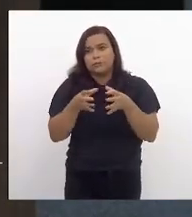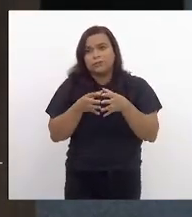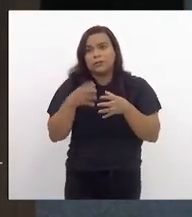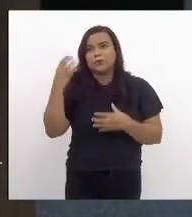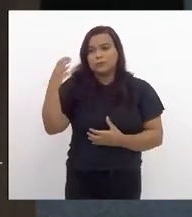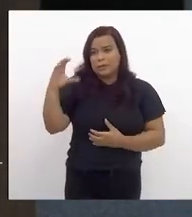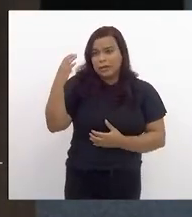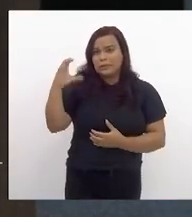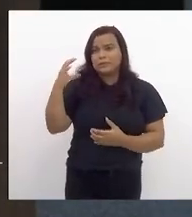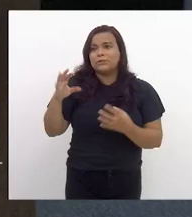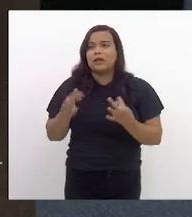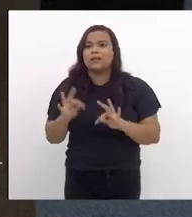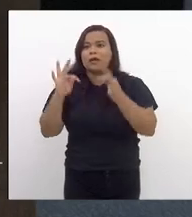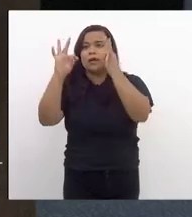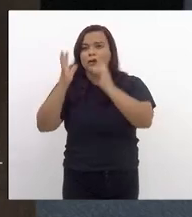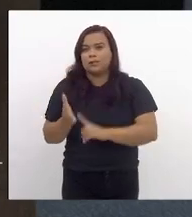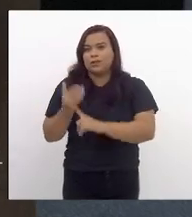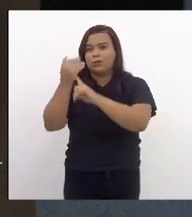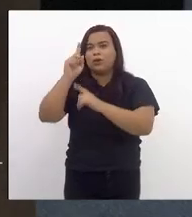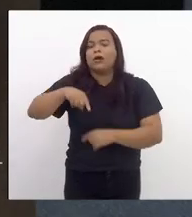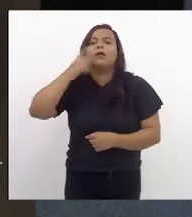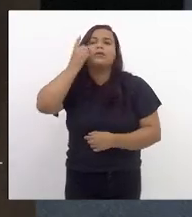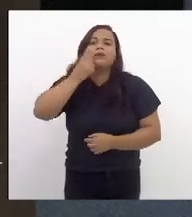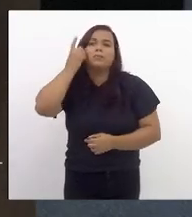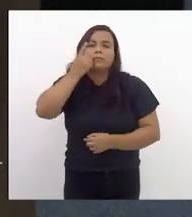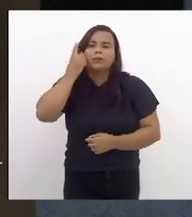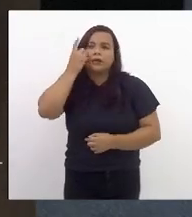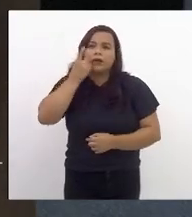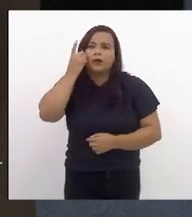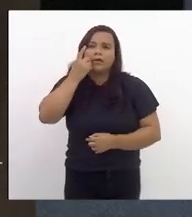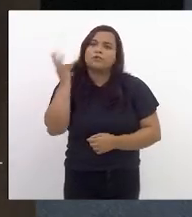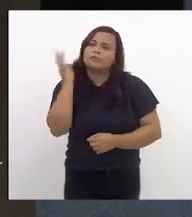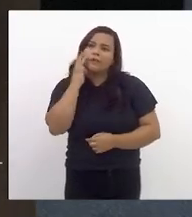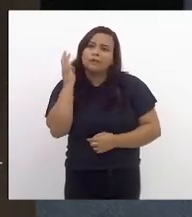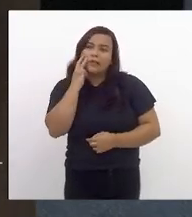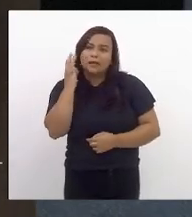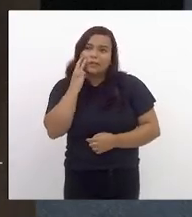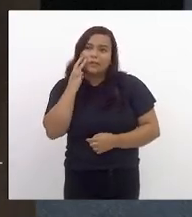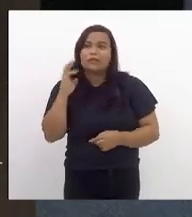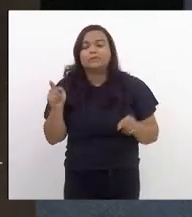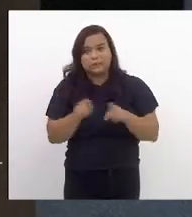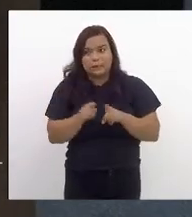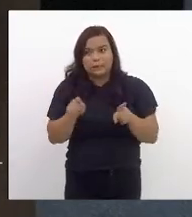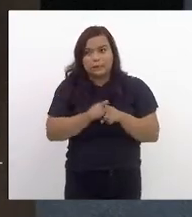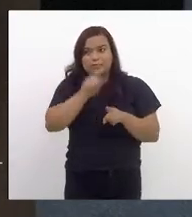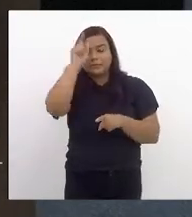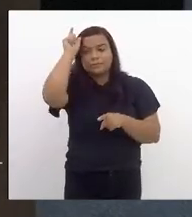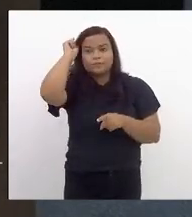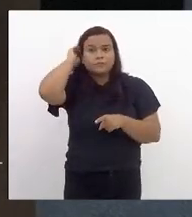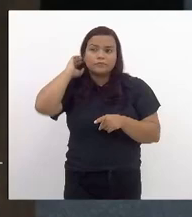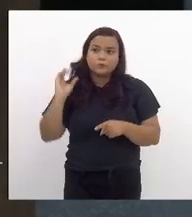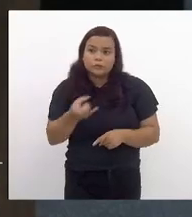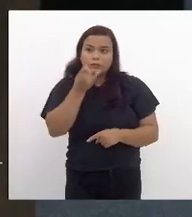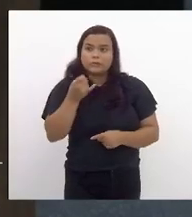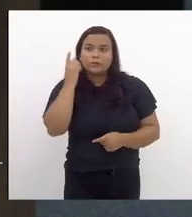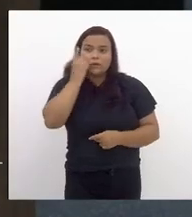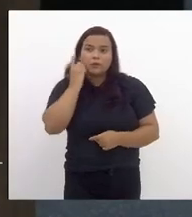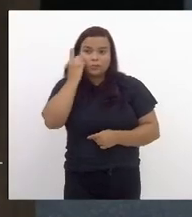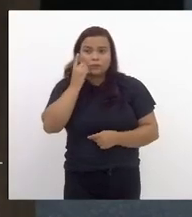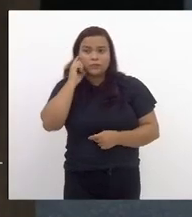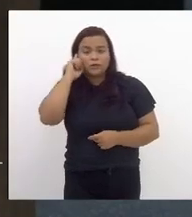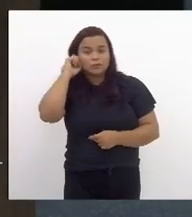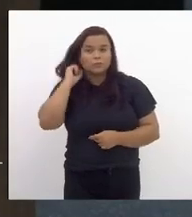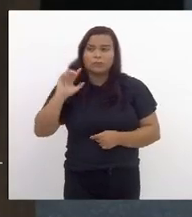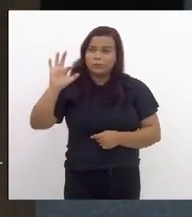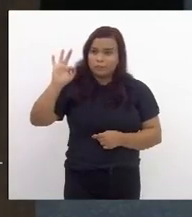e Tecnologia, deputado Valdec Carneiro, também aproveitar que o deputado